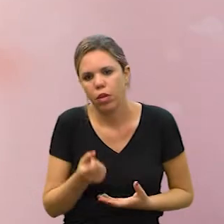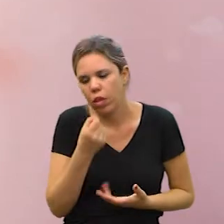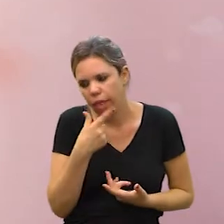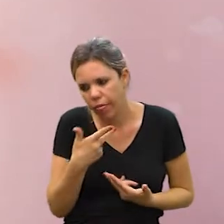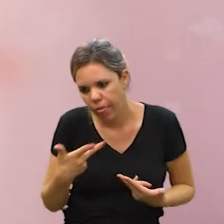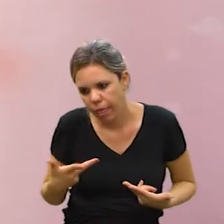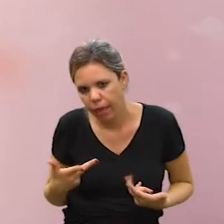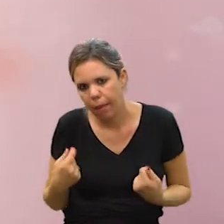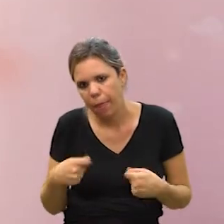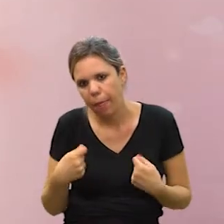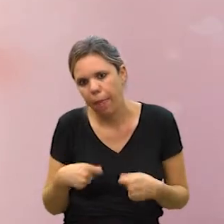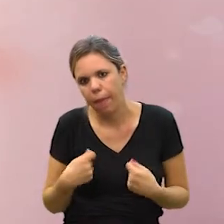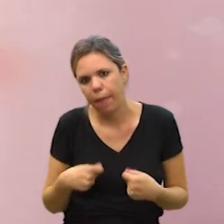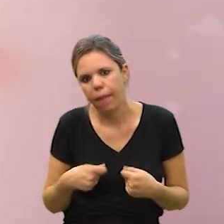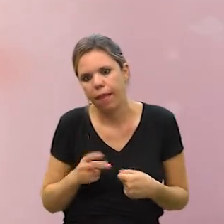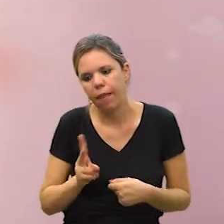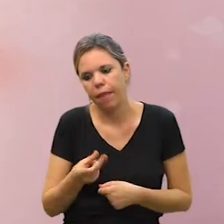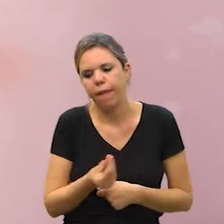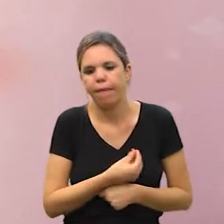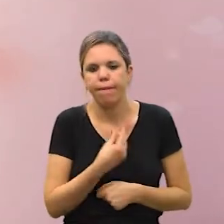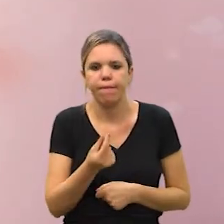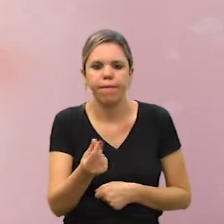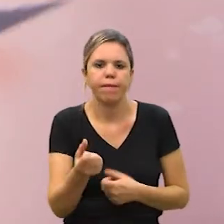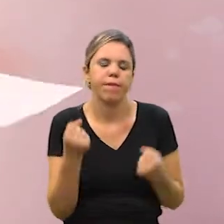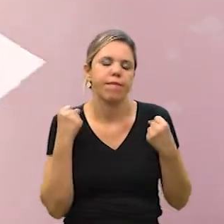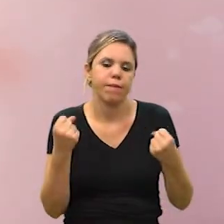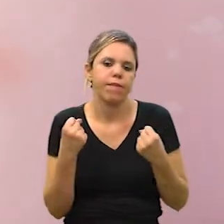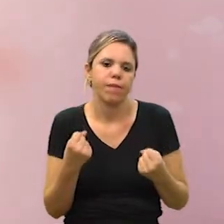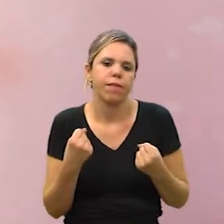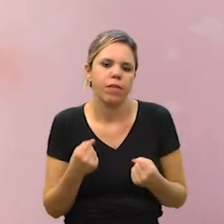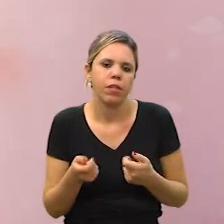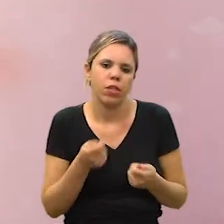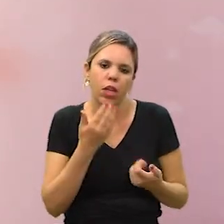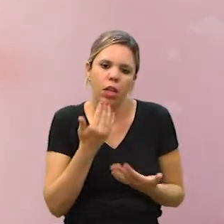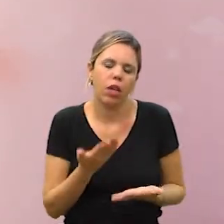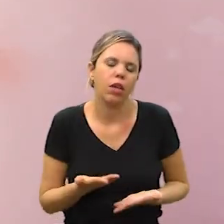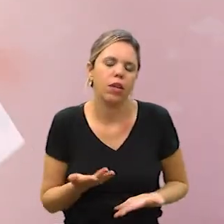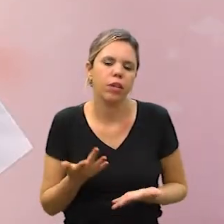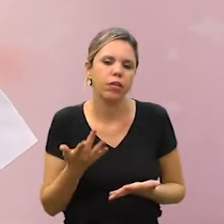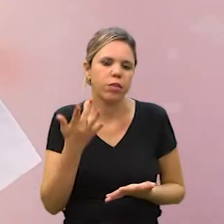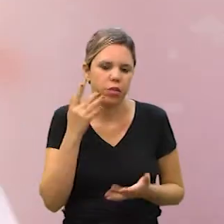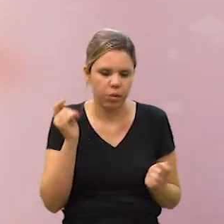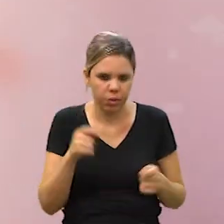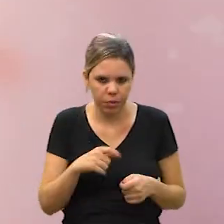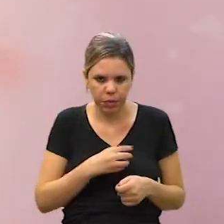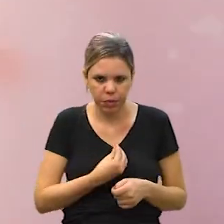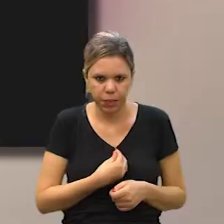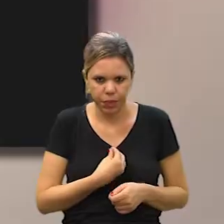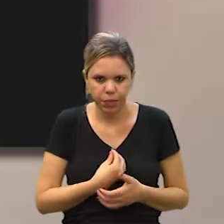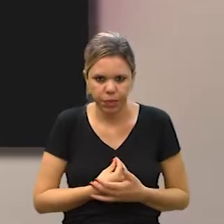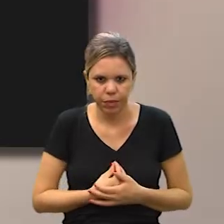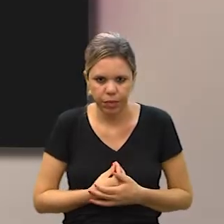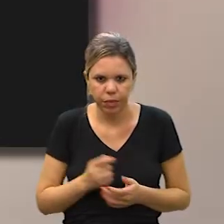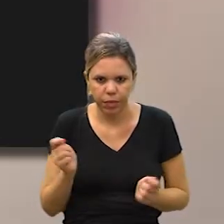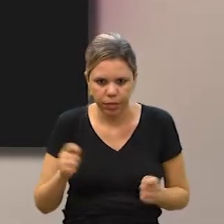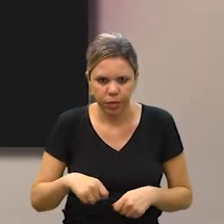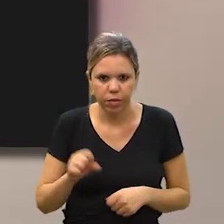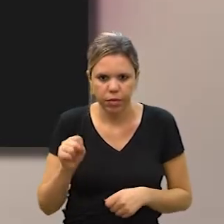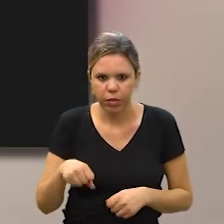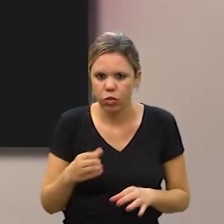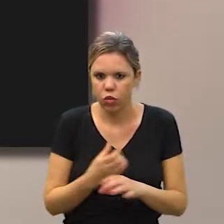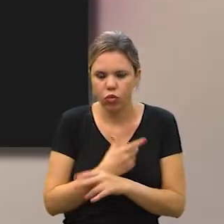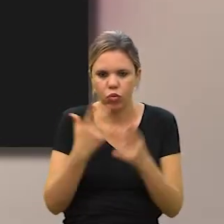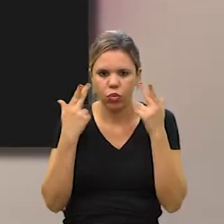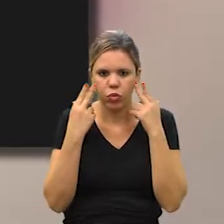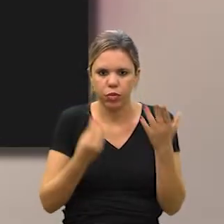que tem que tomar medicamento Se necessário o resto da vida fazer atividade física outro alimentação dá para ter uma vida não dá para ter uma